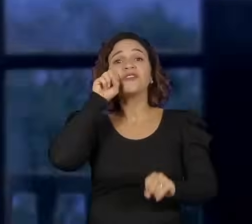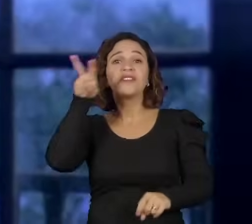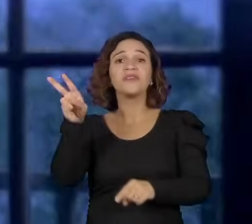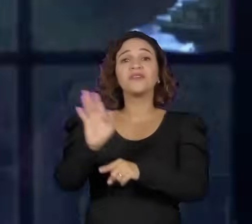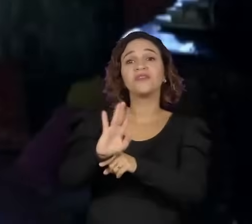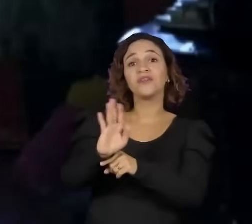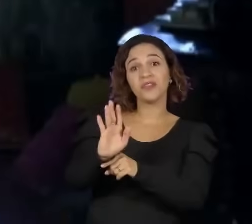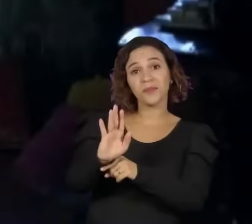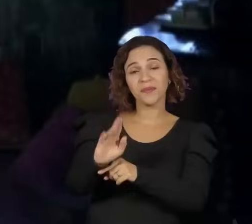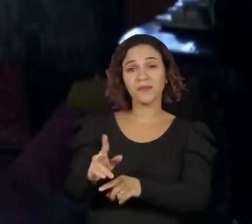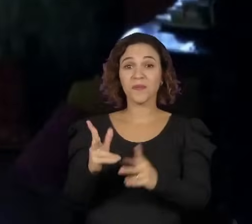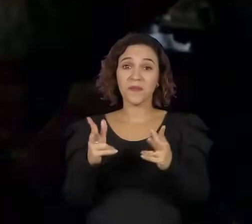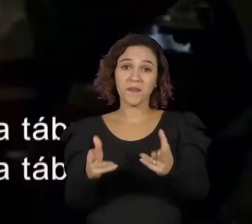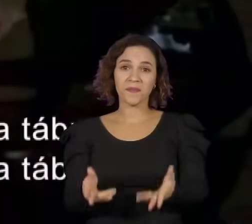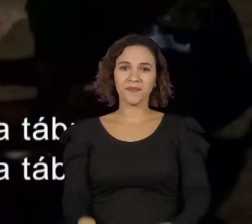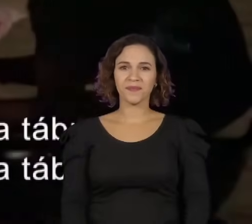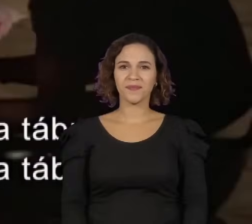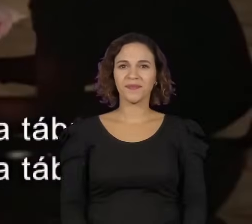filme.